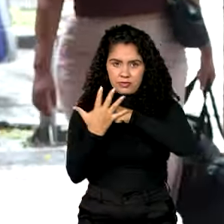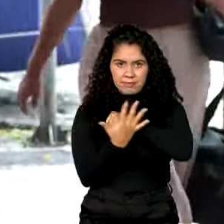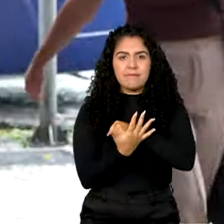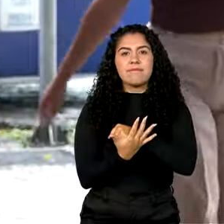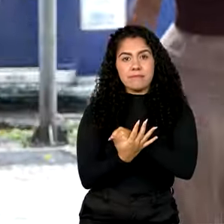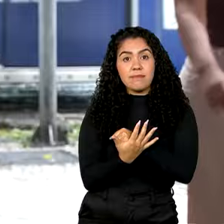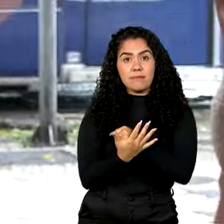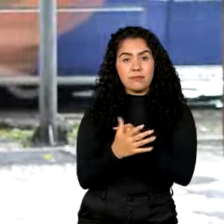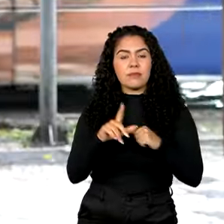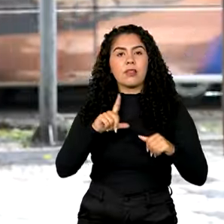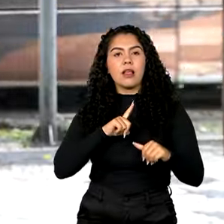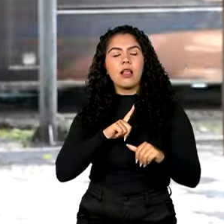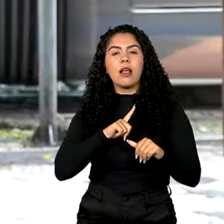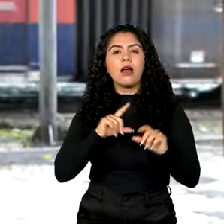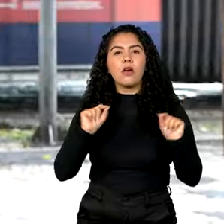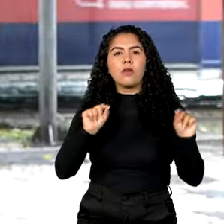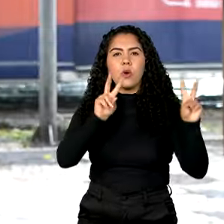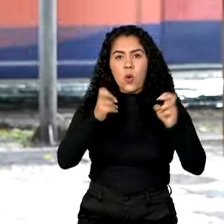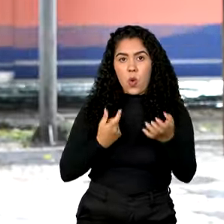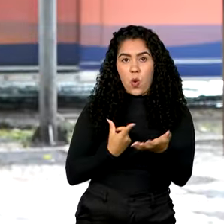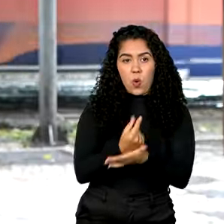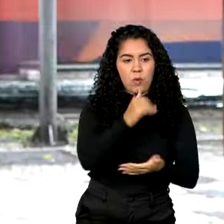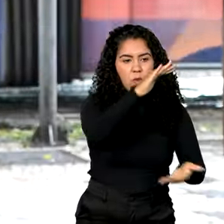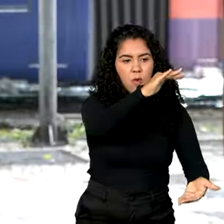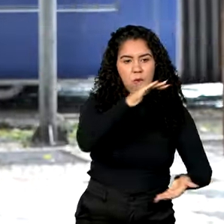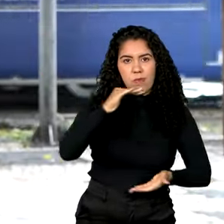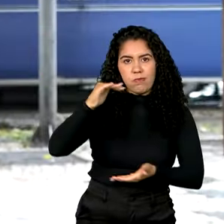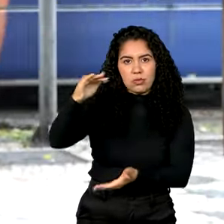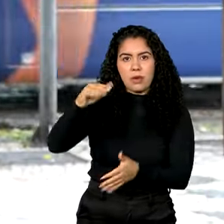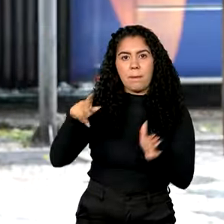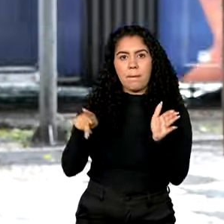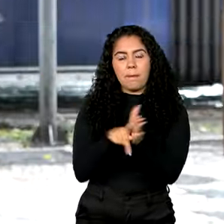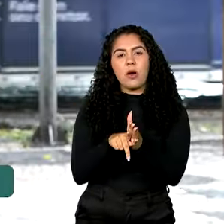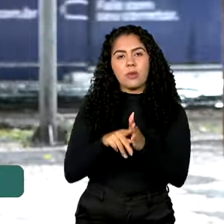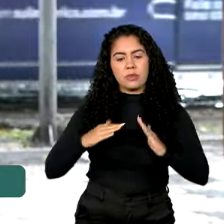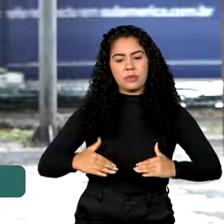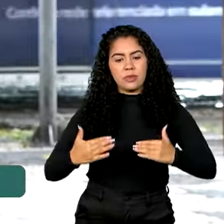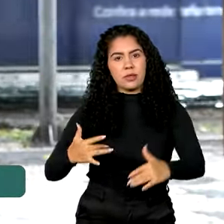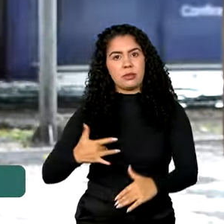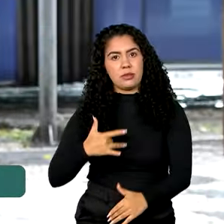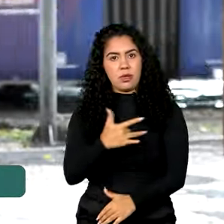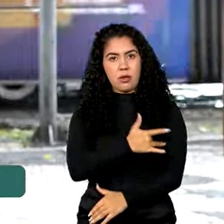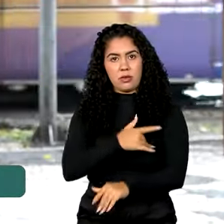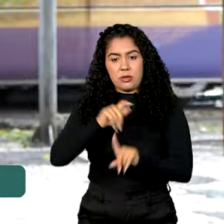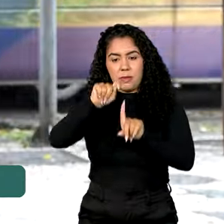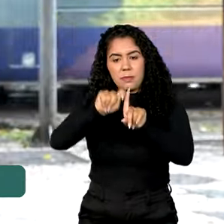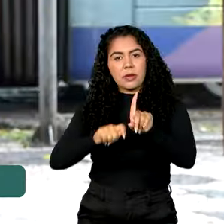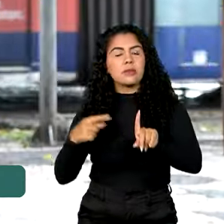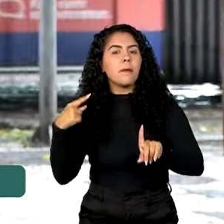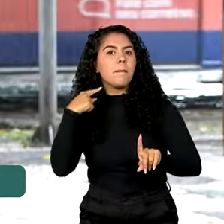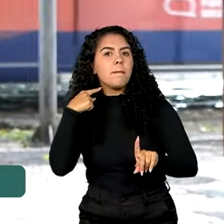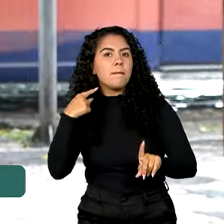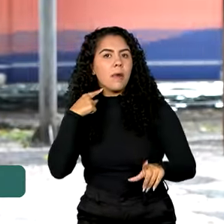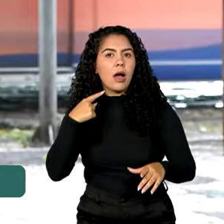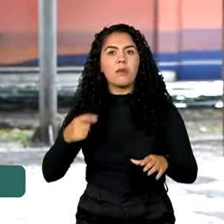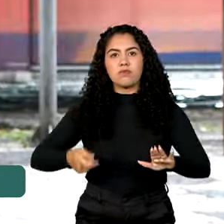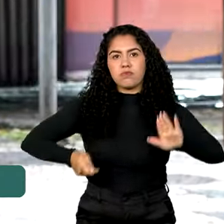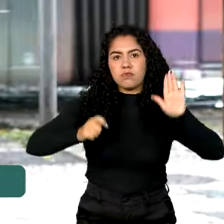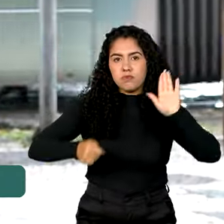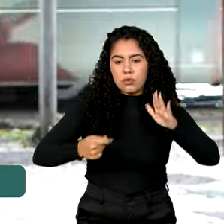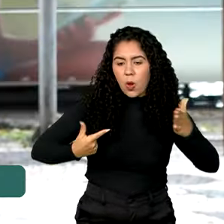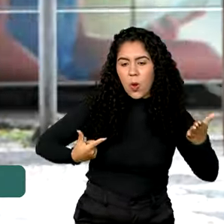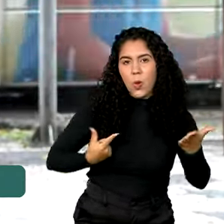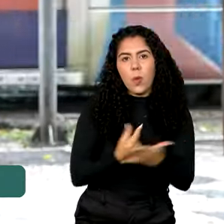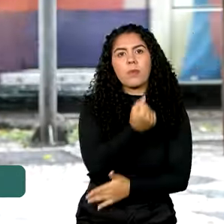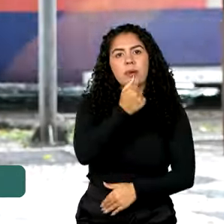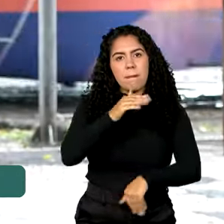Covid-19 atualizada. A compra foi realizada pelo Ministério da Saúde em maio deste ano. Um novo pregão já foi concluído para aquisição